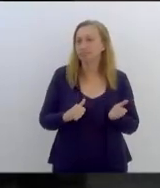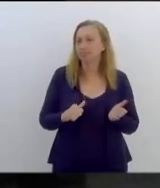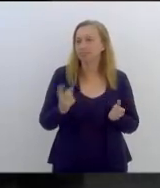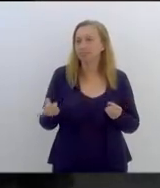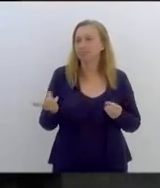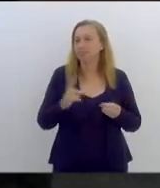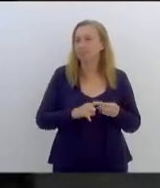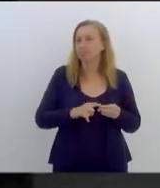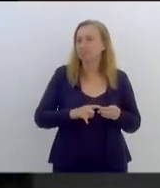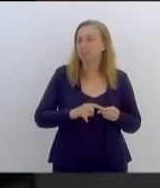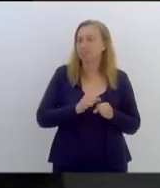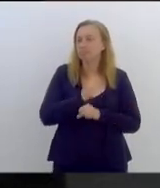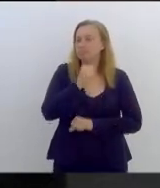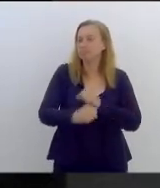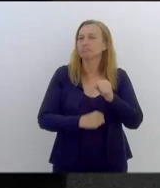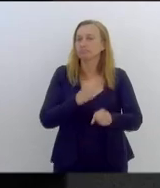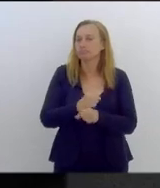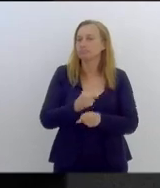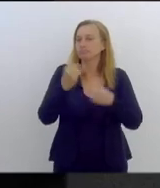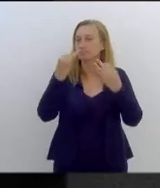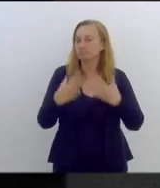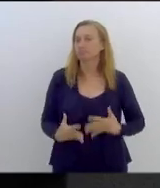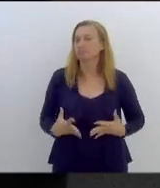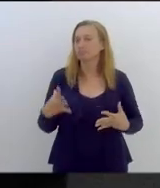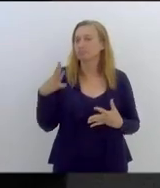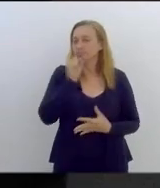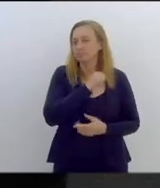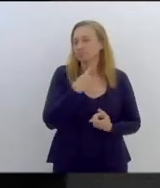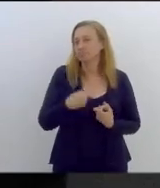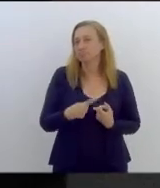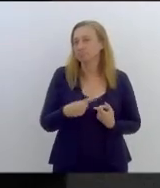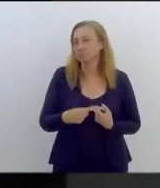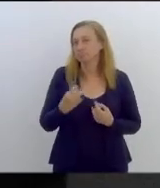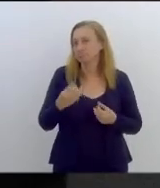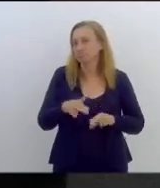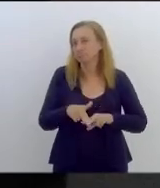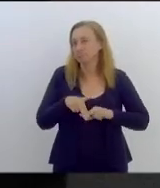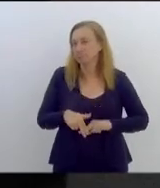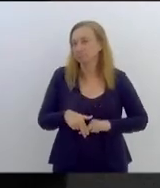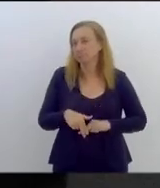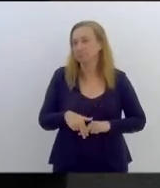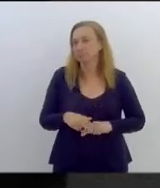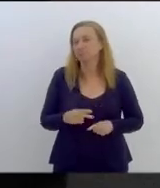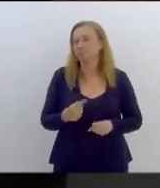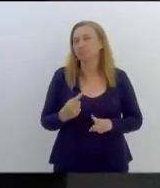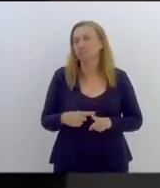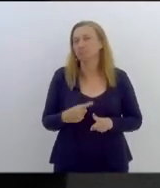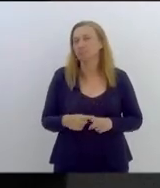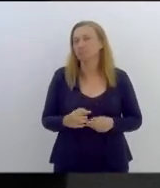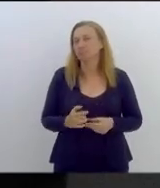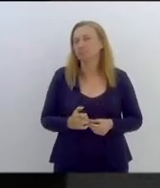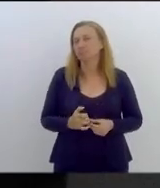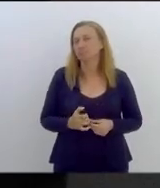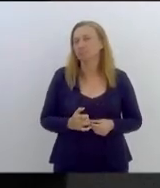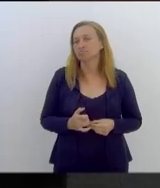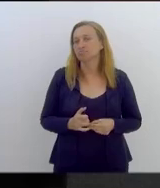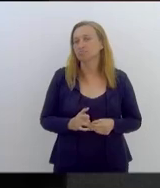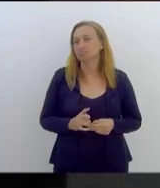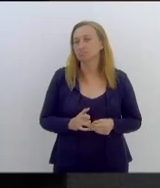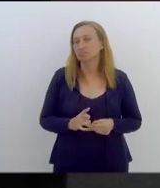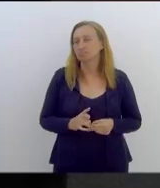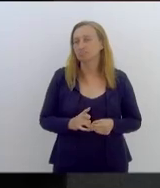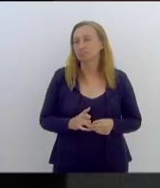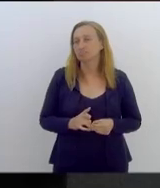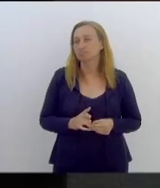voltar no ano que vem. E vou explicar rapidamente por que a razão. Até porque ele veio uma demanda